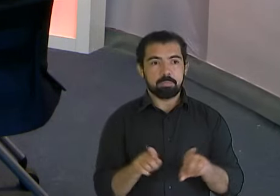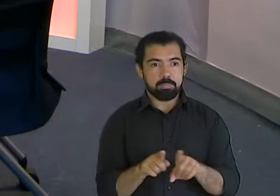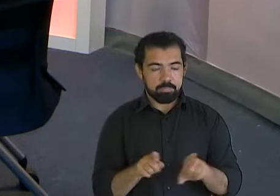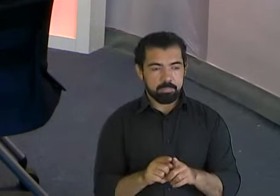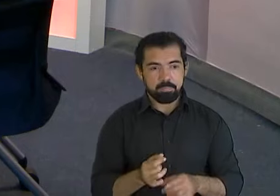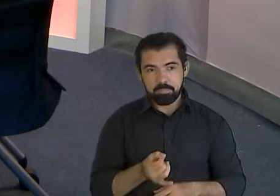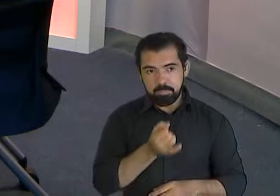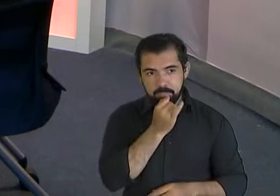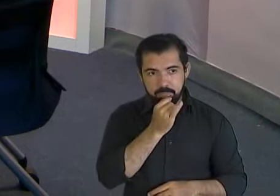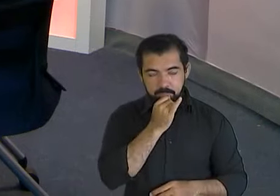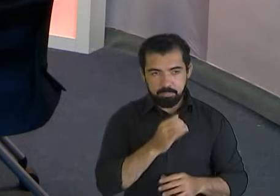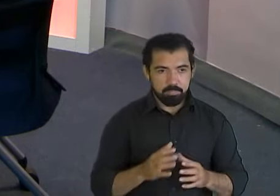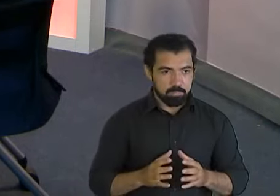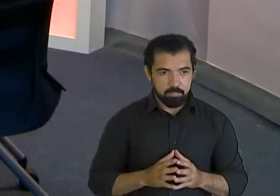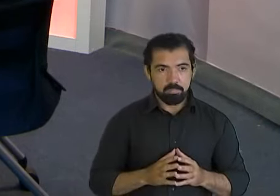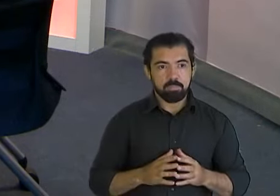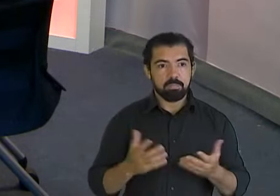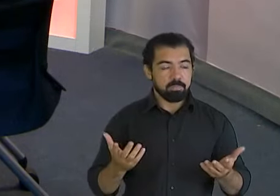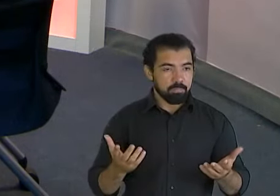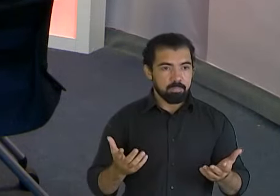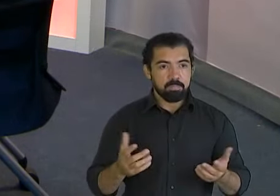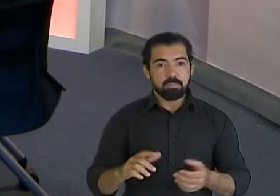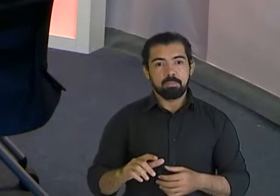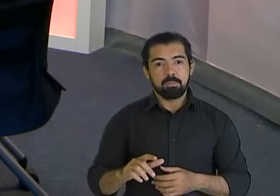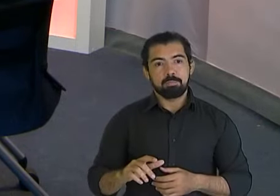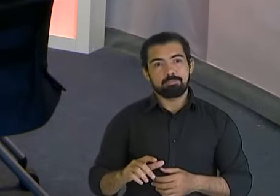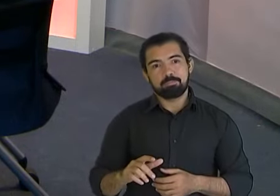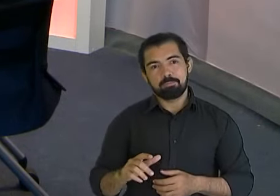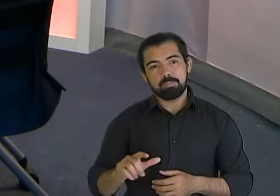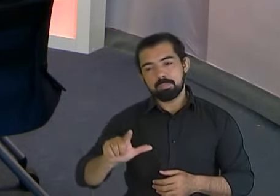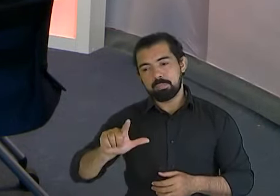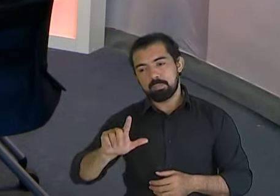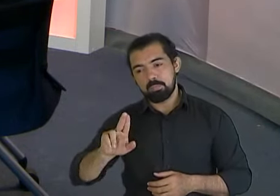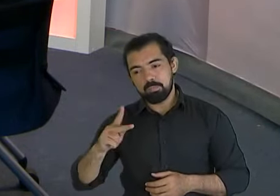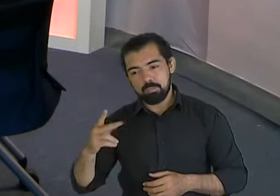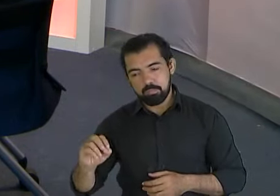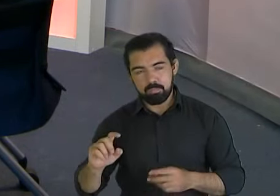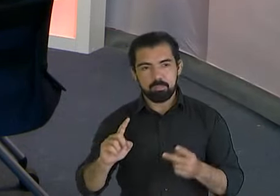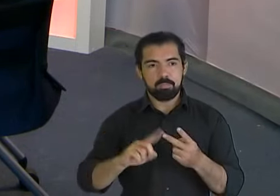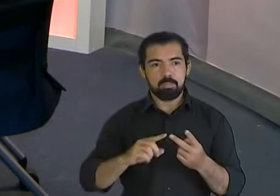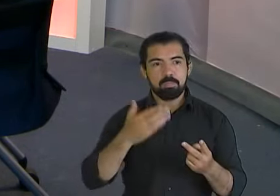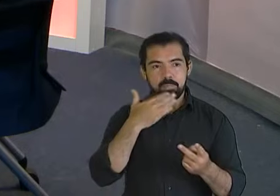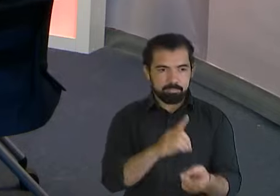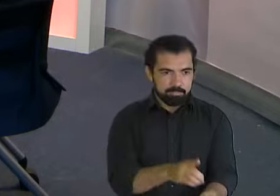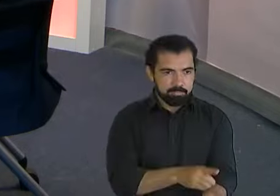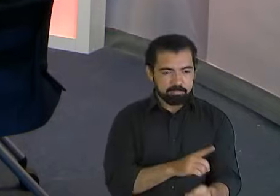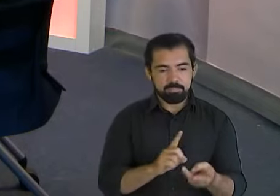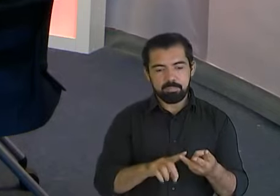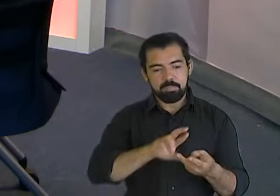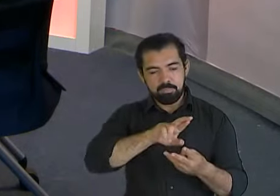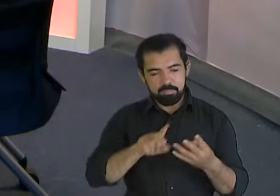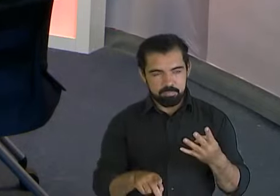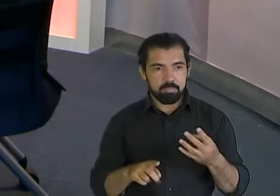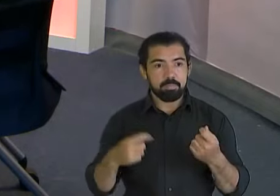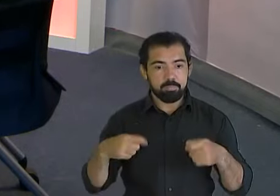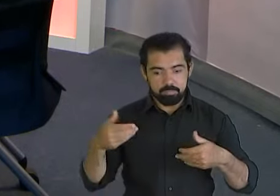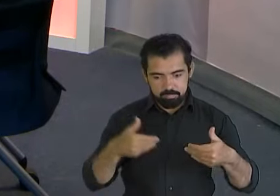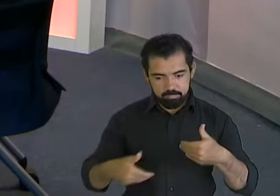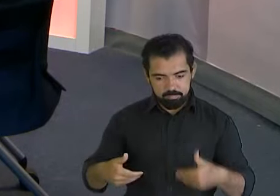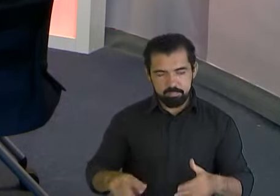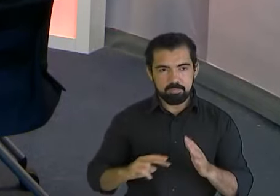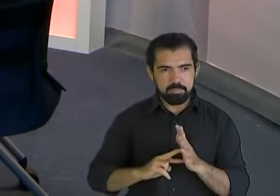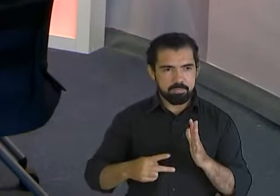de lúpus, diabetes, né? Que também que é precisam ser tratados. Cuidados, né? Não quer dizer que eu não vou ter... Não é uma sentença.